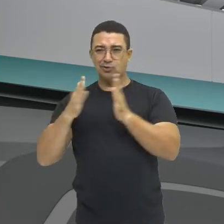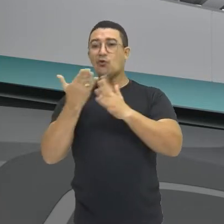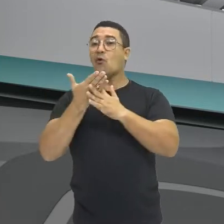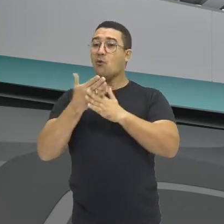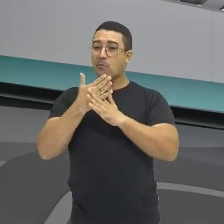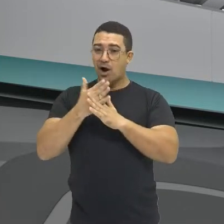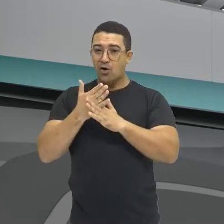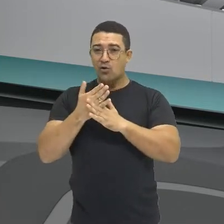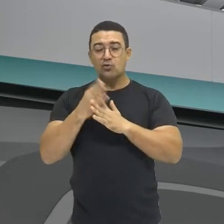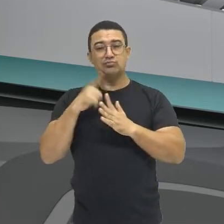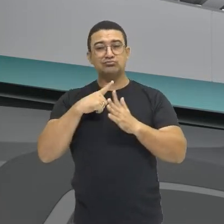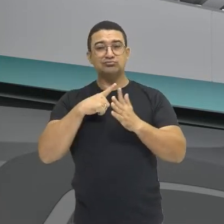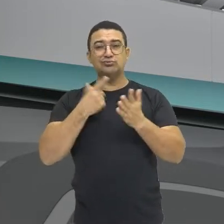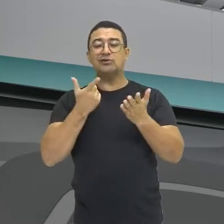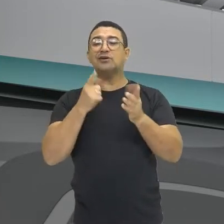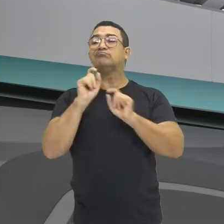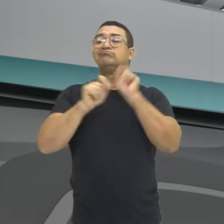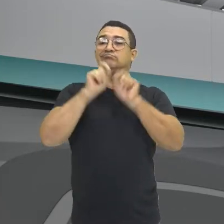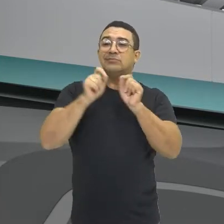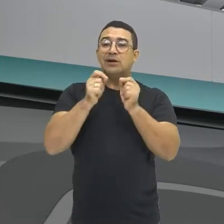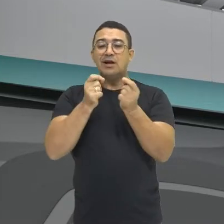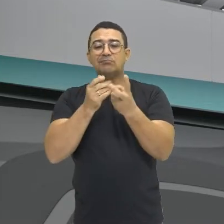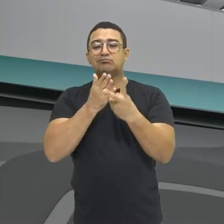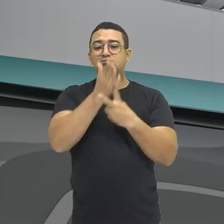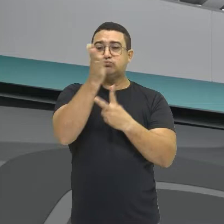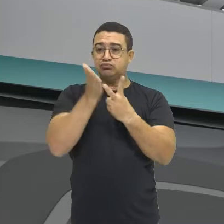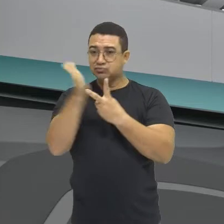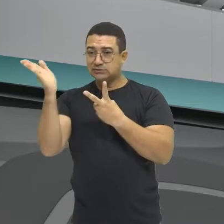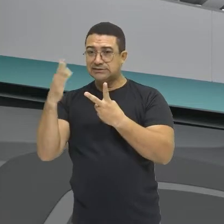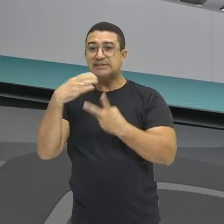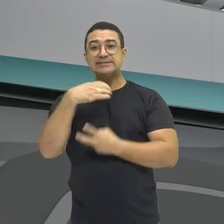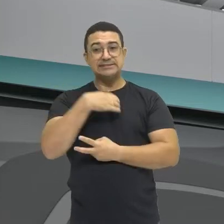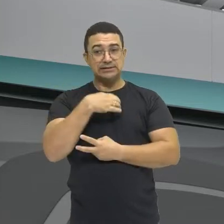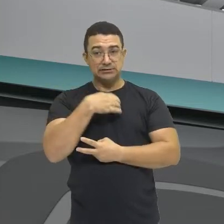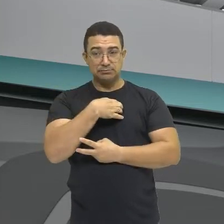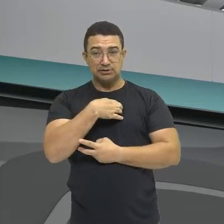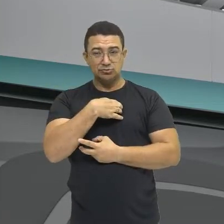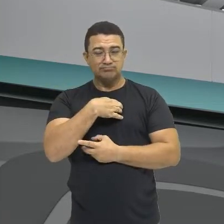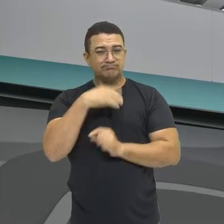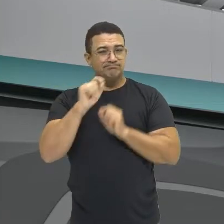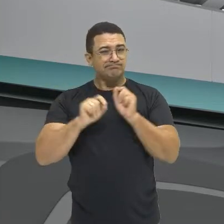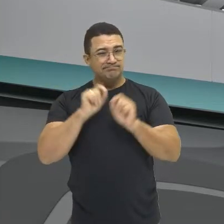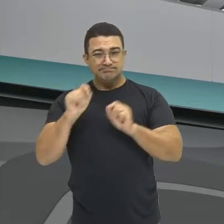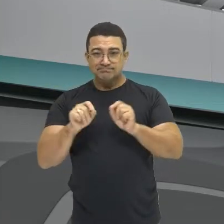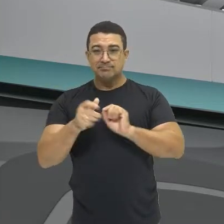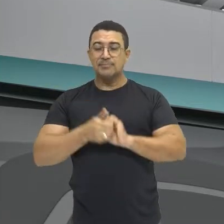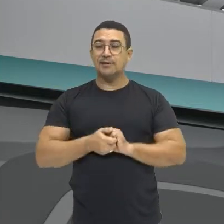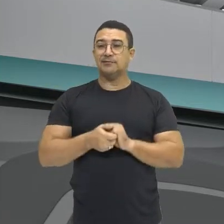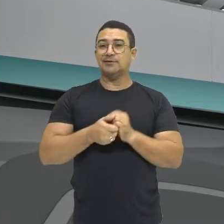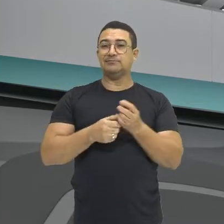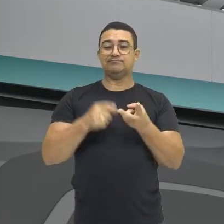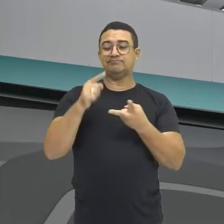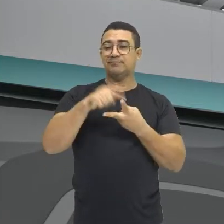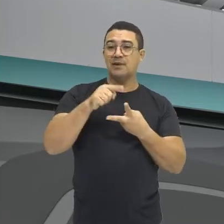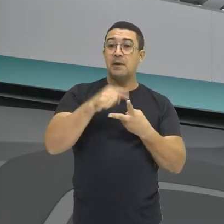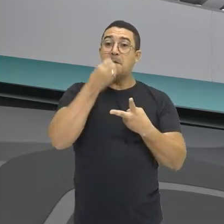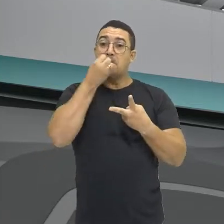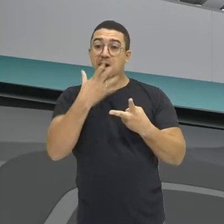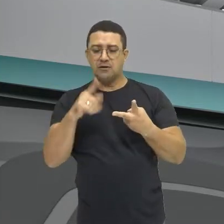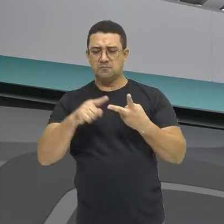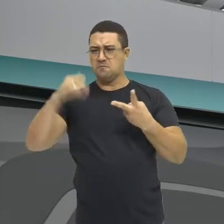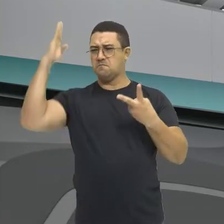coisa de dualidade de sentimentos. Tá? O que é essa dualidade de sentimentos? É entre o bem e o